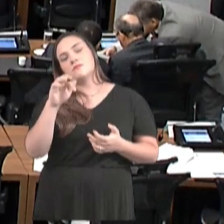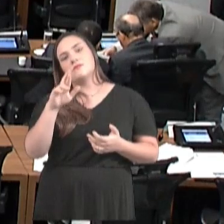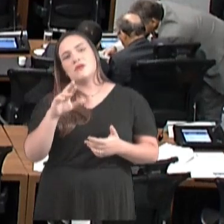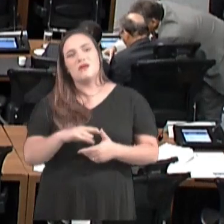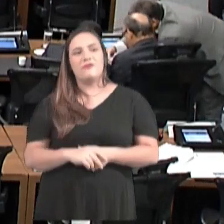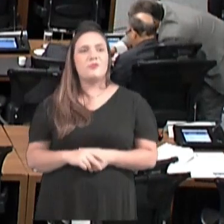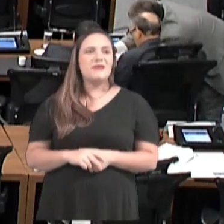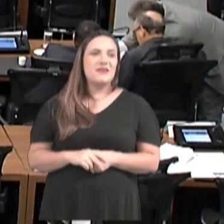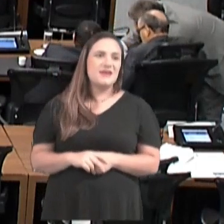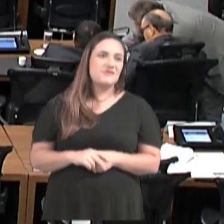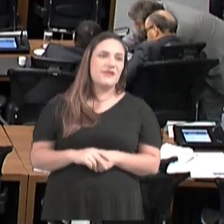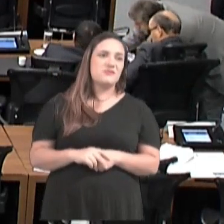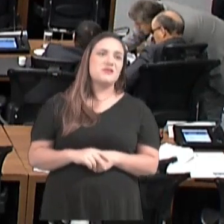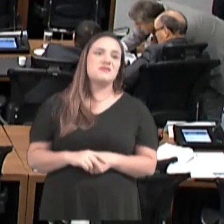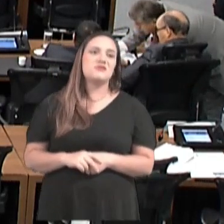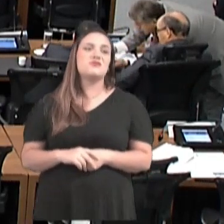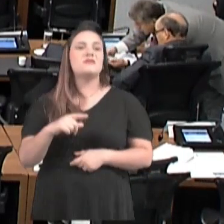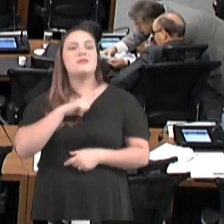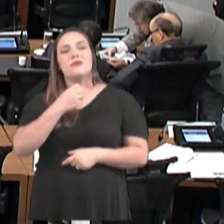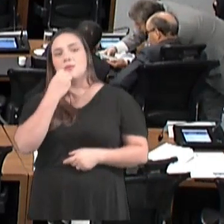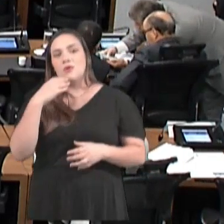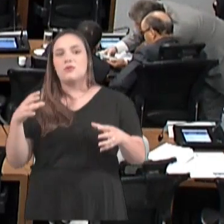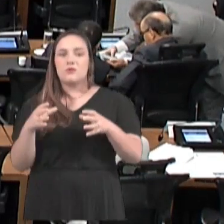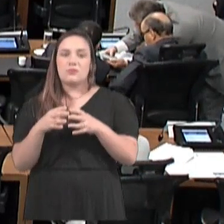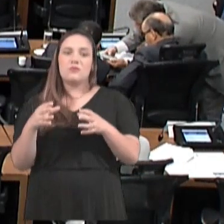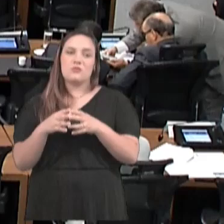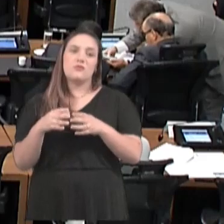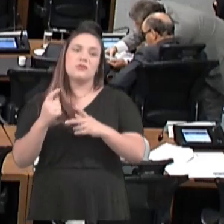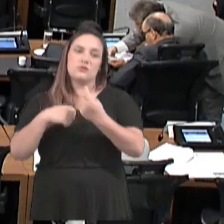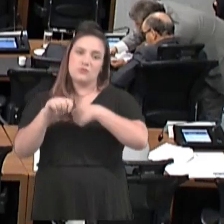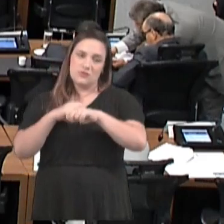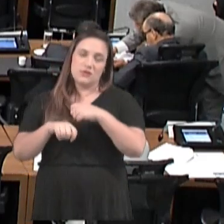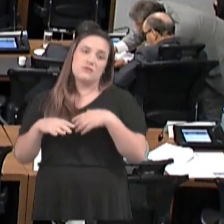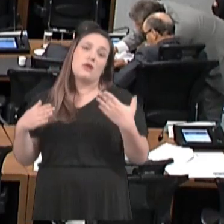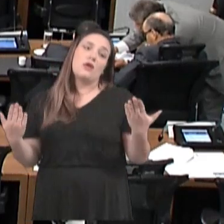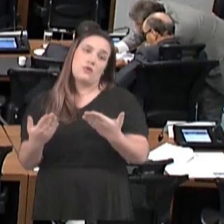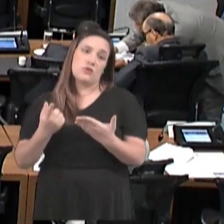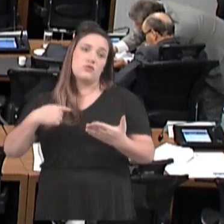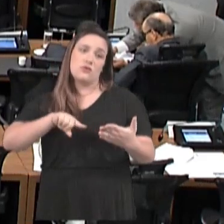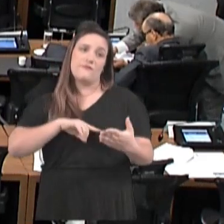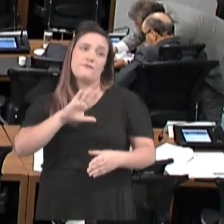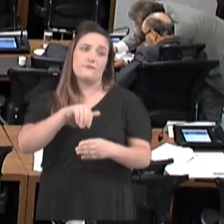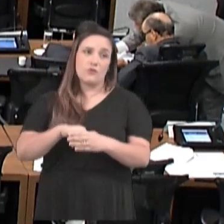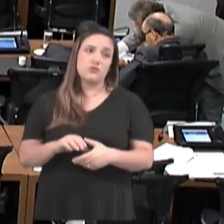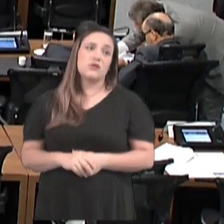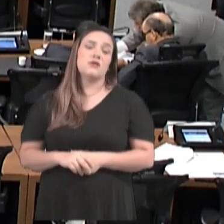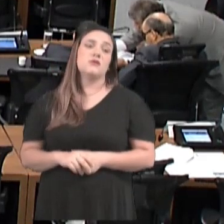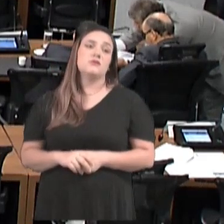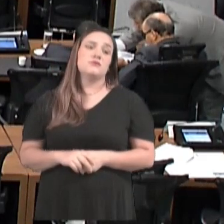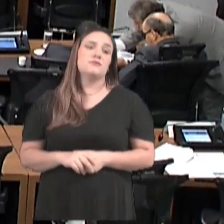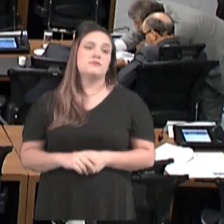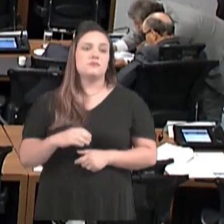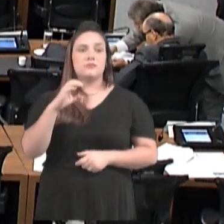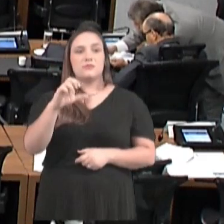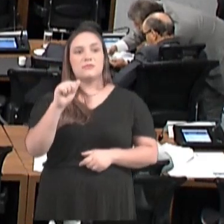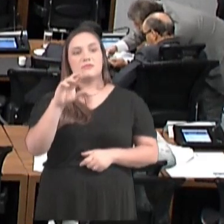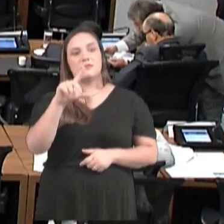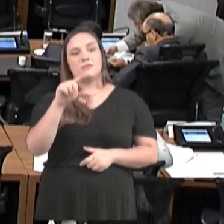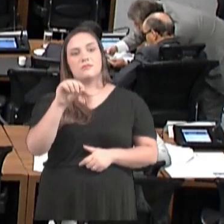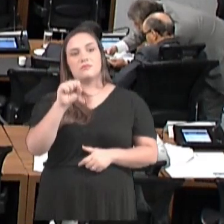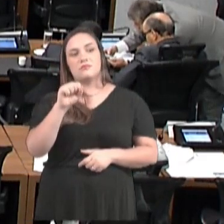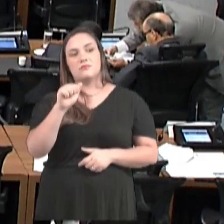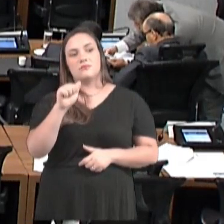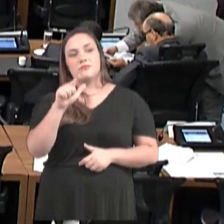de montar uma boa equipe. No caso que vamos votar daqui a pouco, o Carlos Alberto Assis